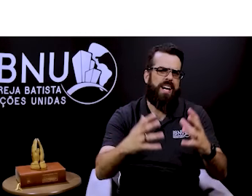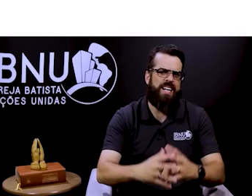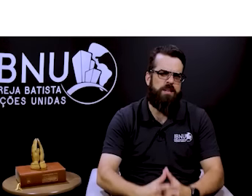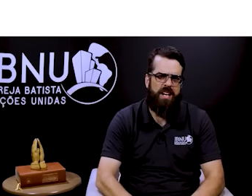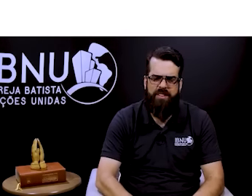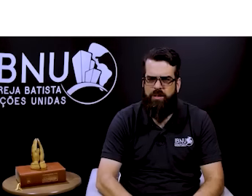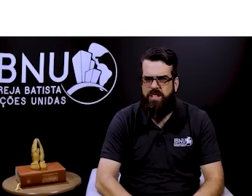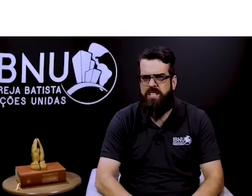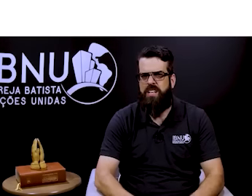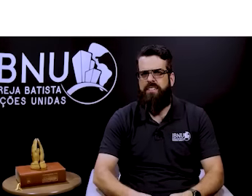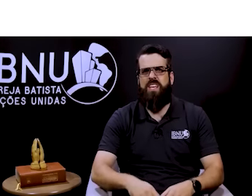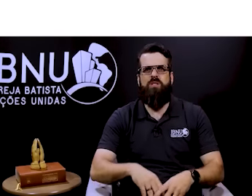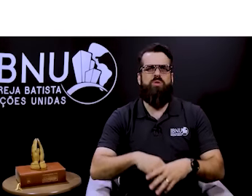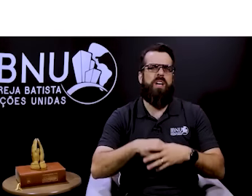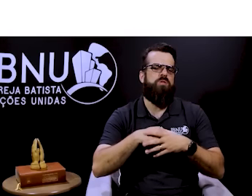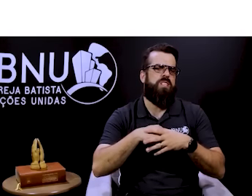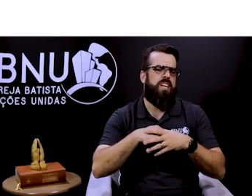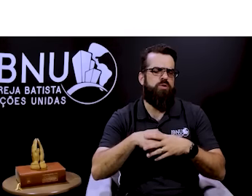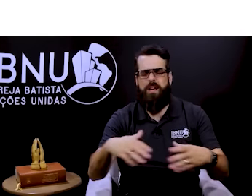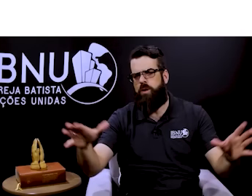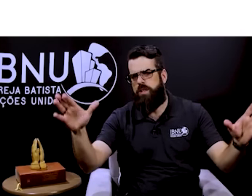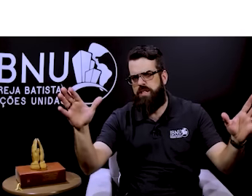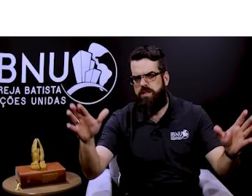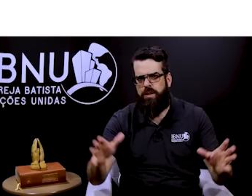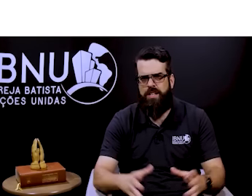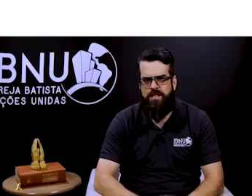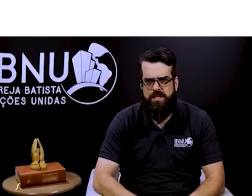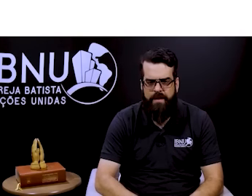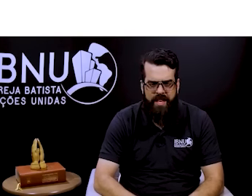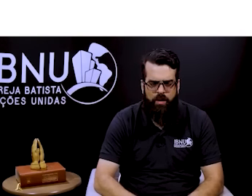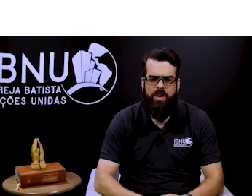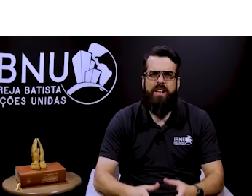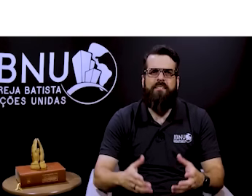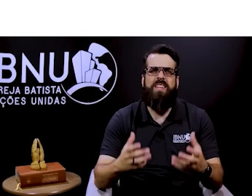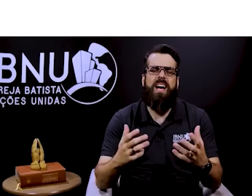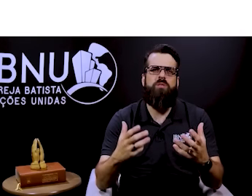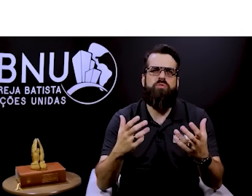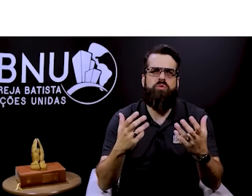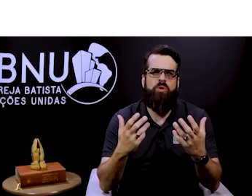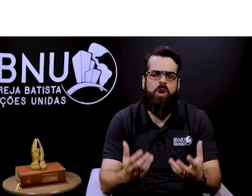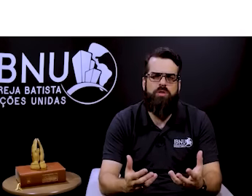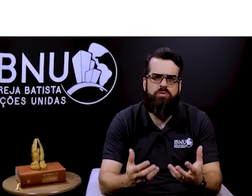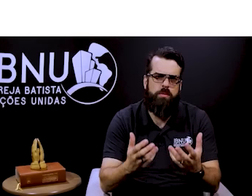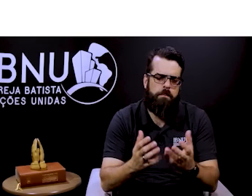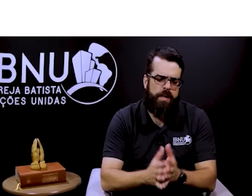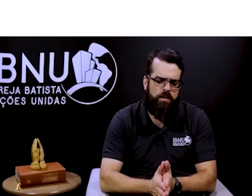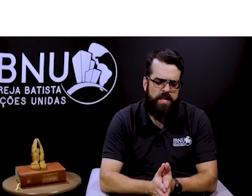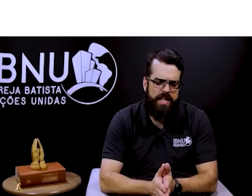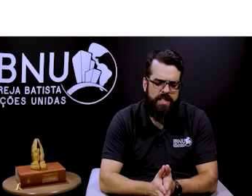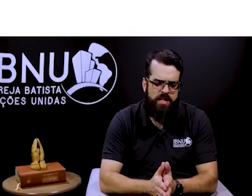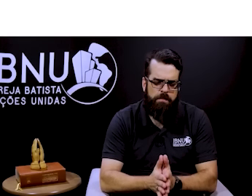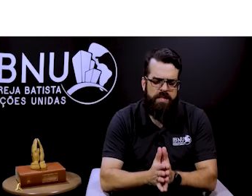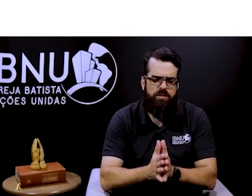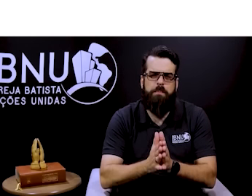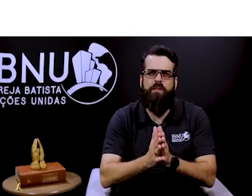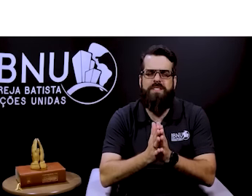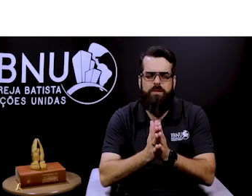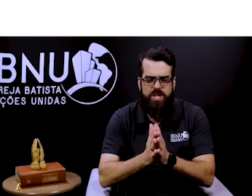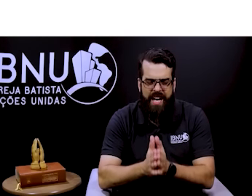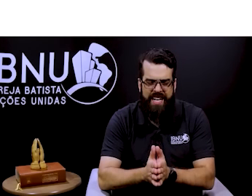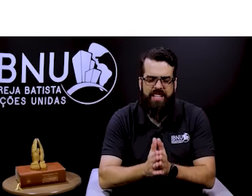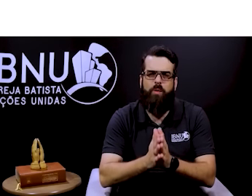coloca numa casa maravilhosa. Deus, eu quero jantar nos melhores restaurantes. Não, dá-nos o nosso pão de cada dia, um pedido